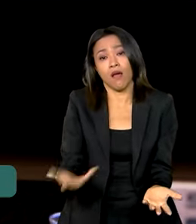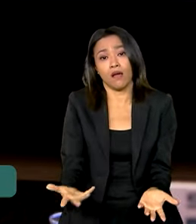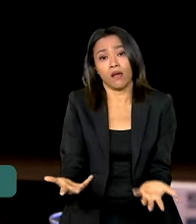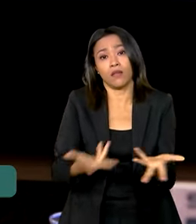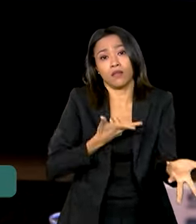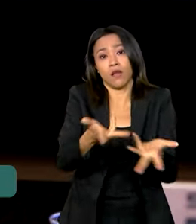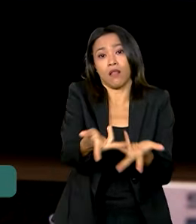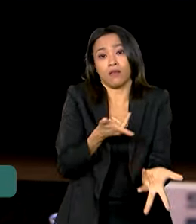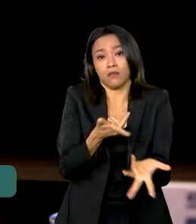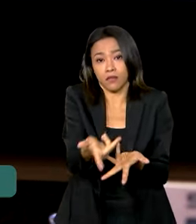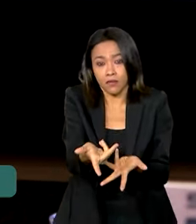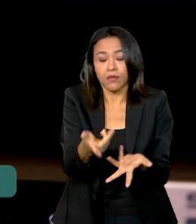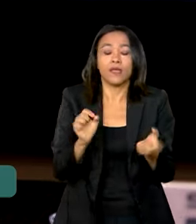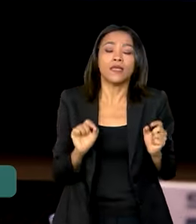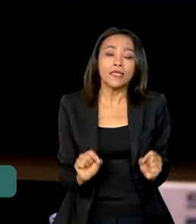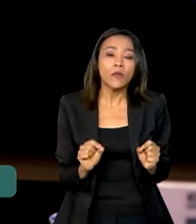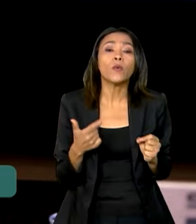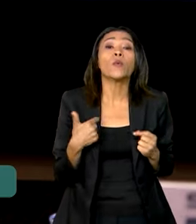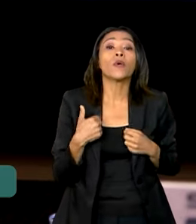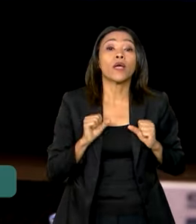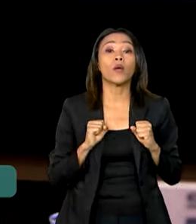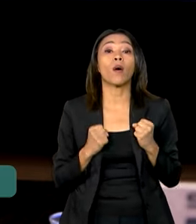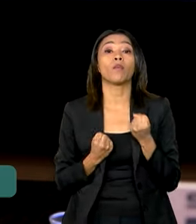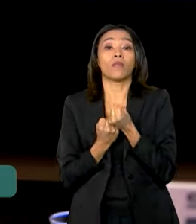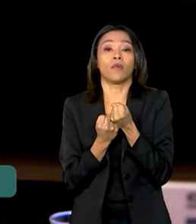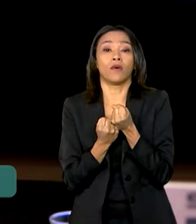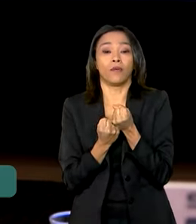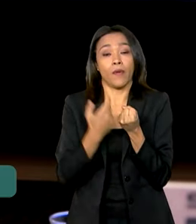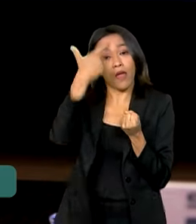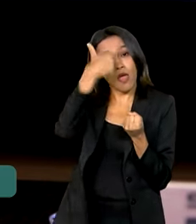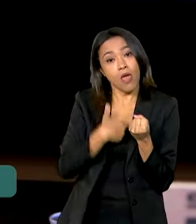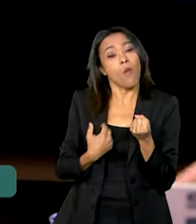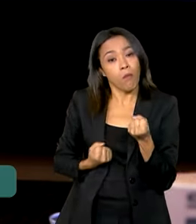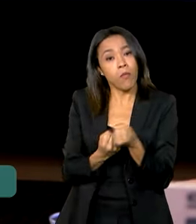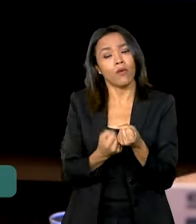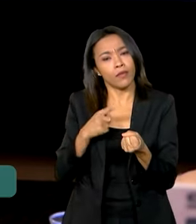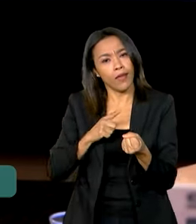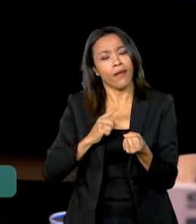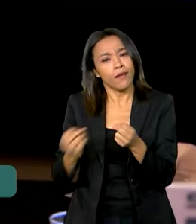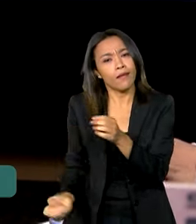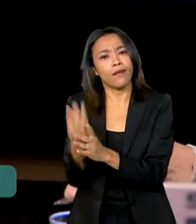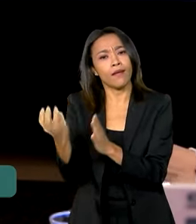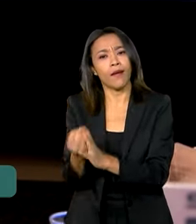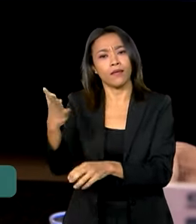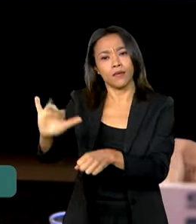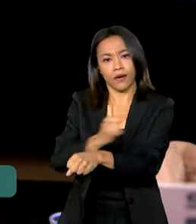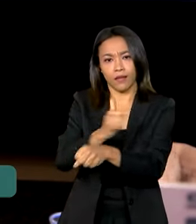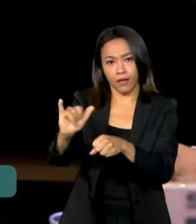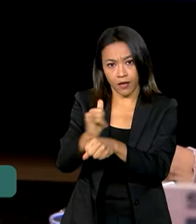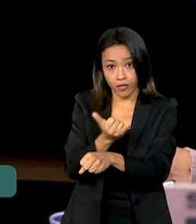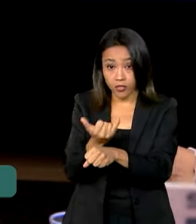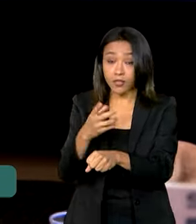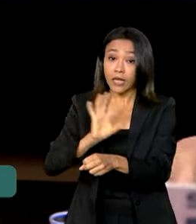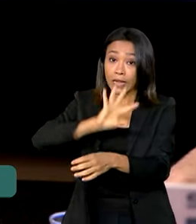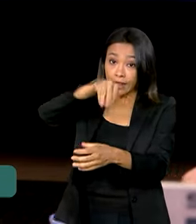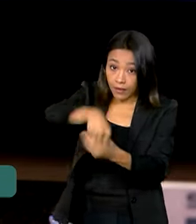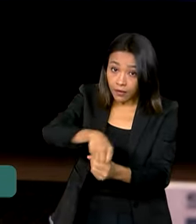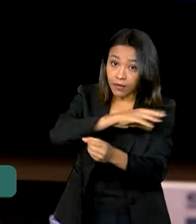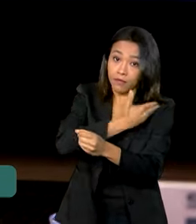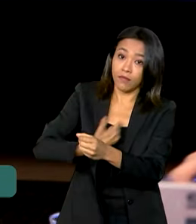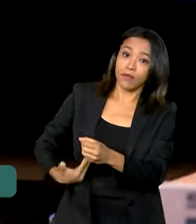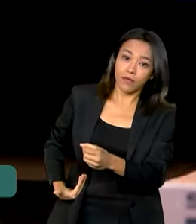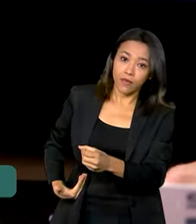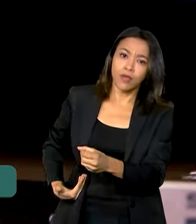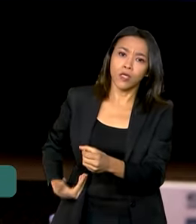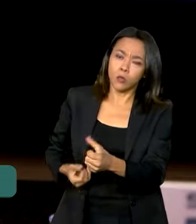relação então o que que eu defendo eu defendo que a gente tenha mecanismos institucionais muito bem eh